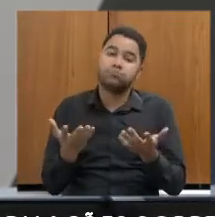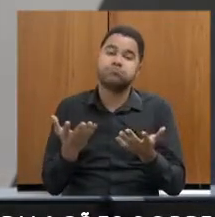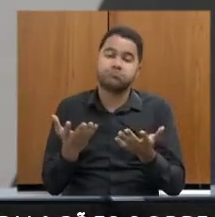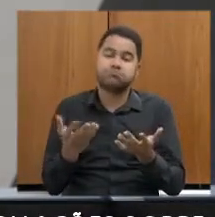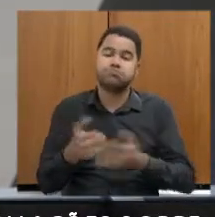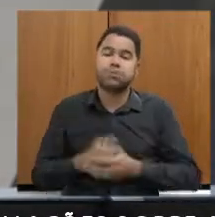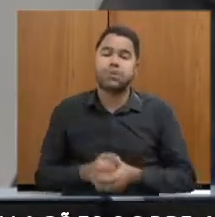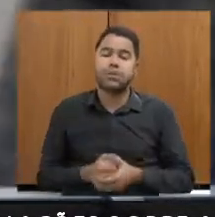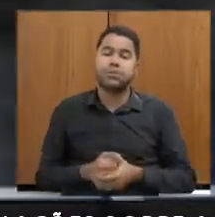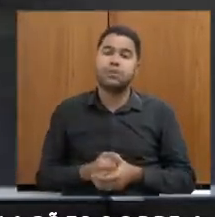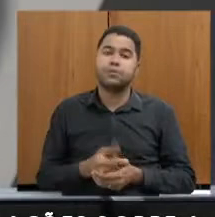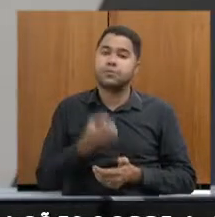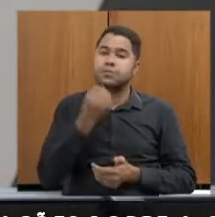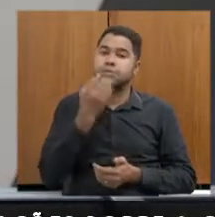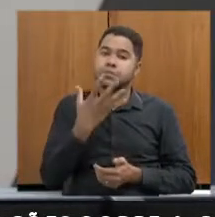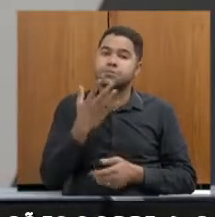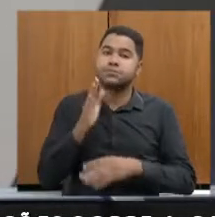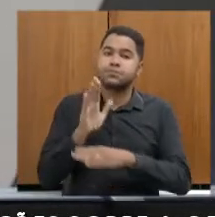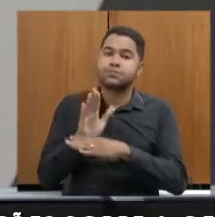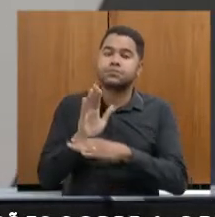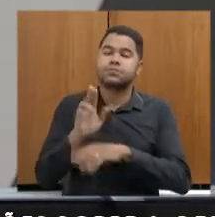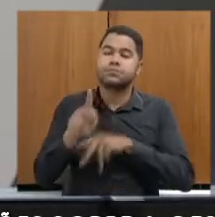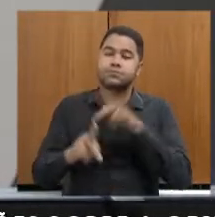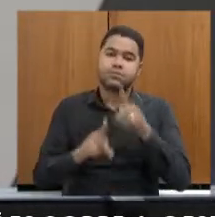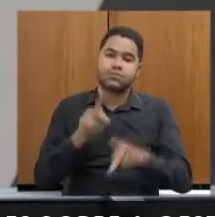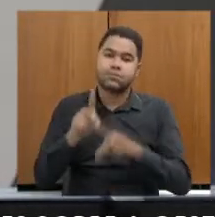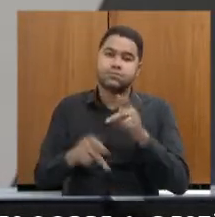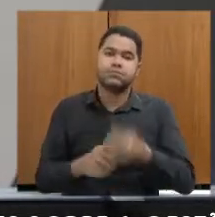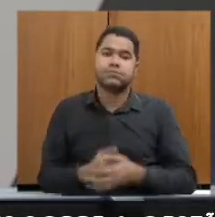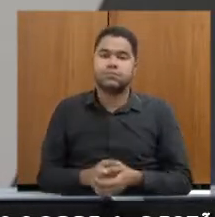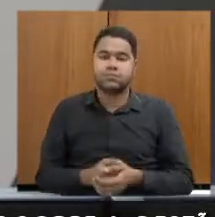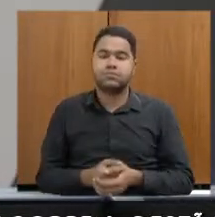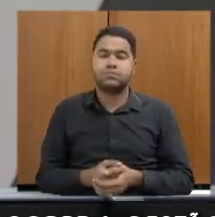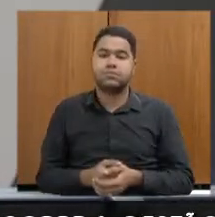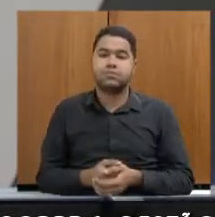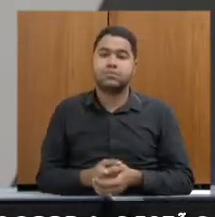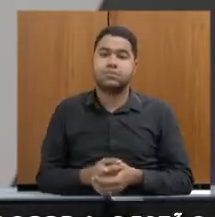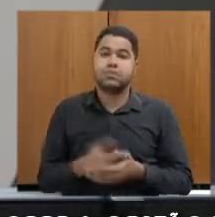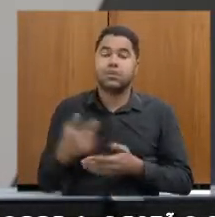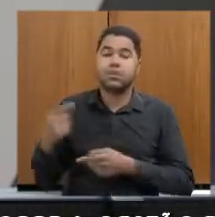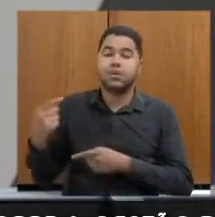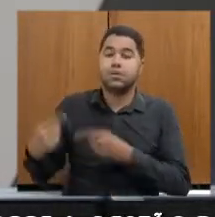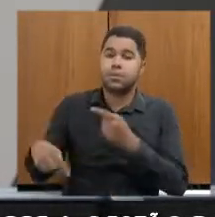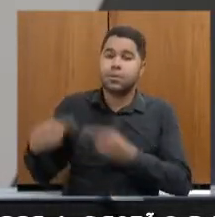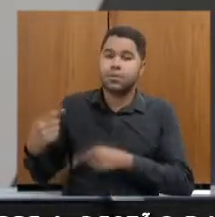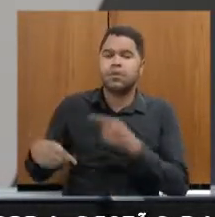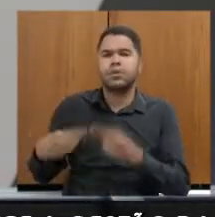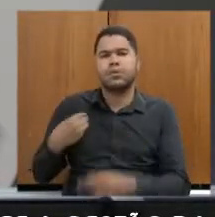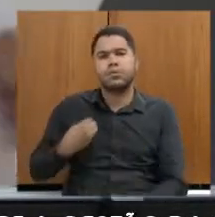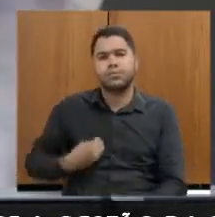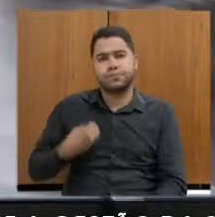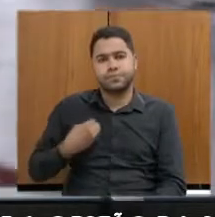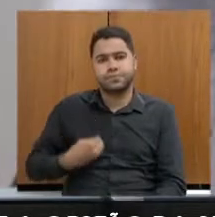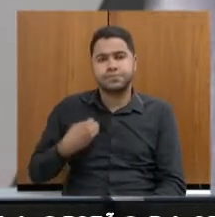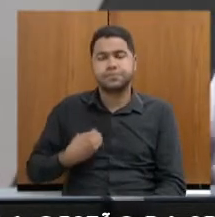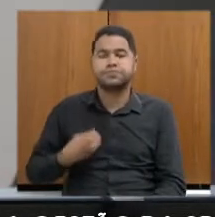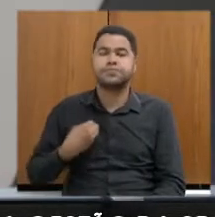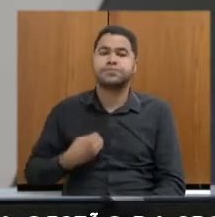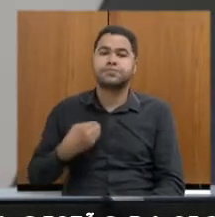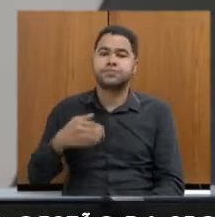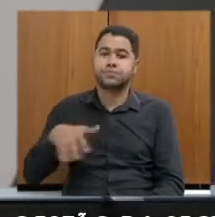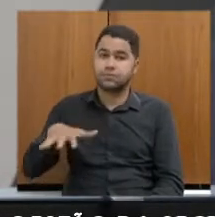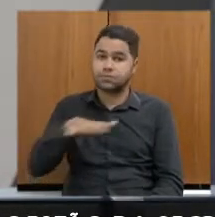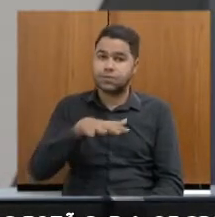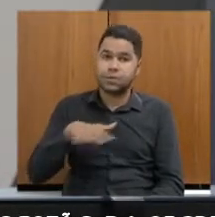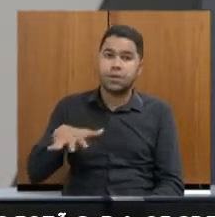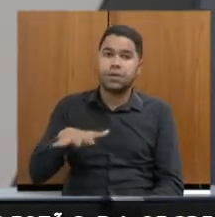muito benéfico para a população tão seria essa política que eu já tô vivendo né na minha